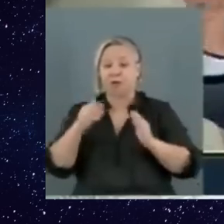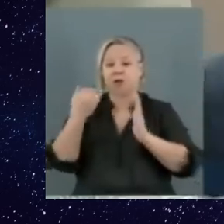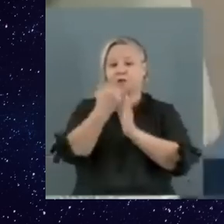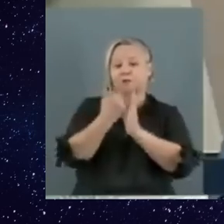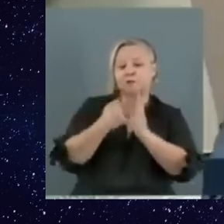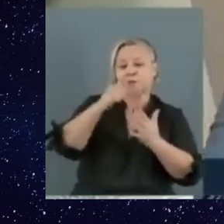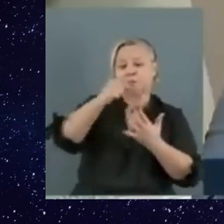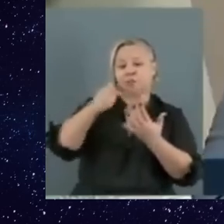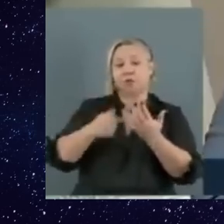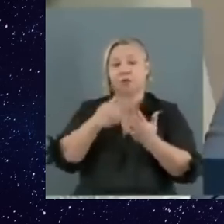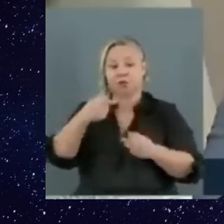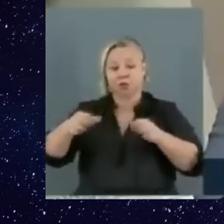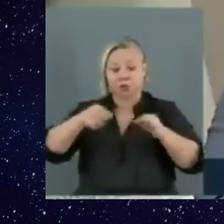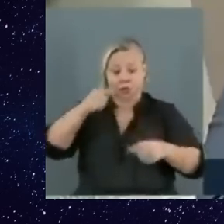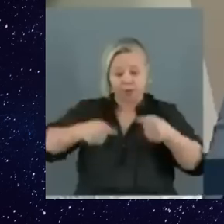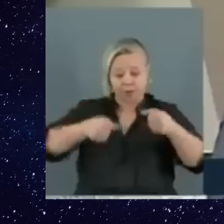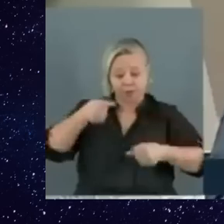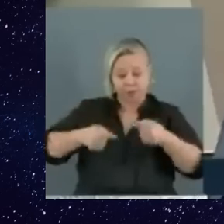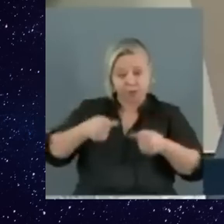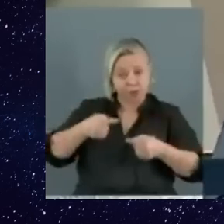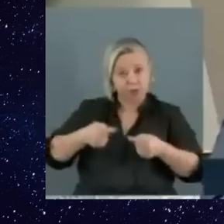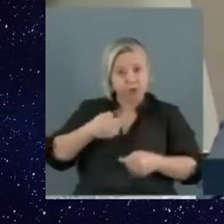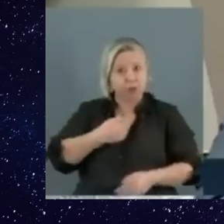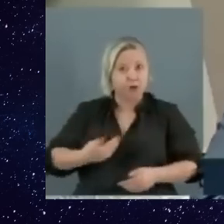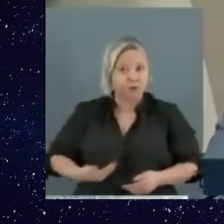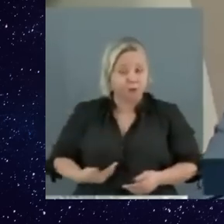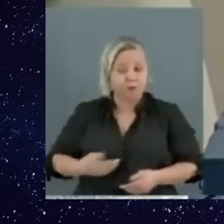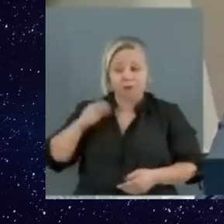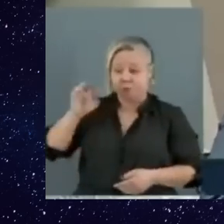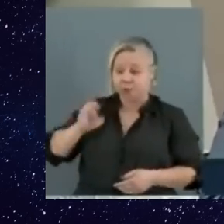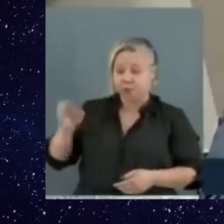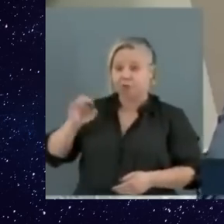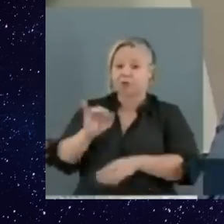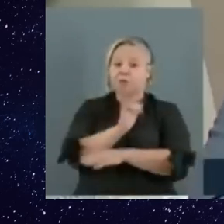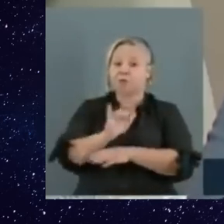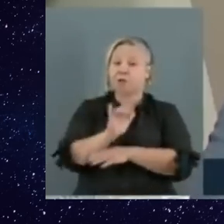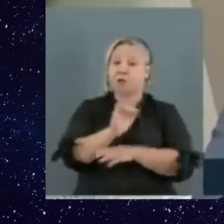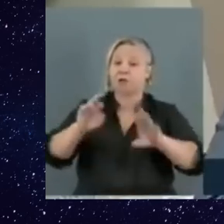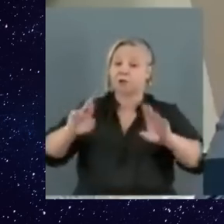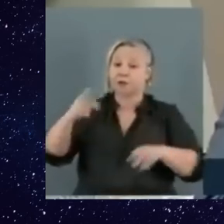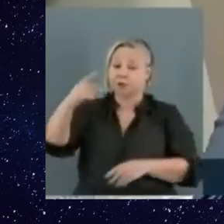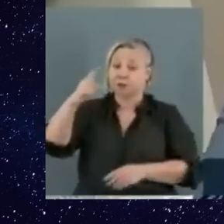infralegais e política pública com os estados. Então, realmente são estratégias diferentes. Aqui